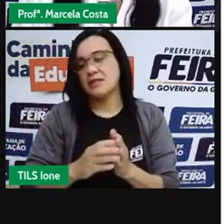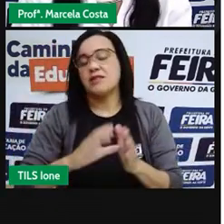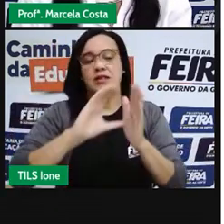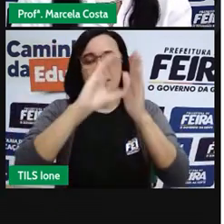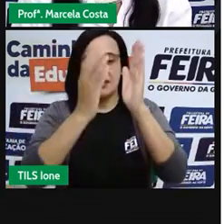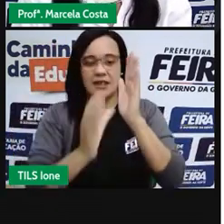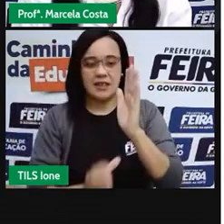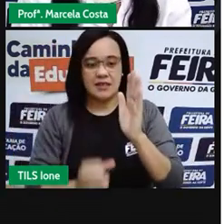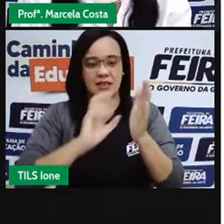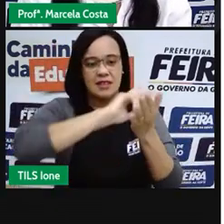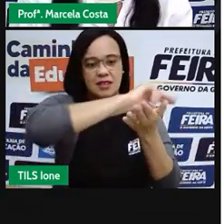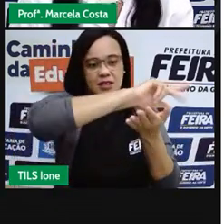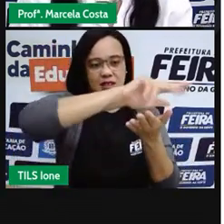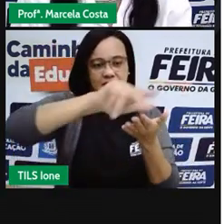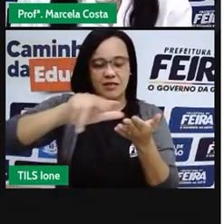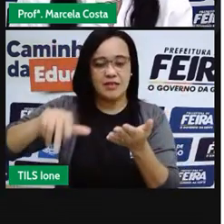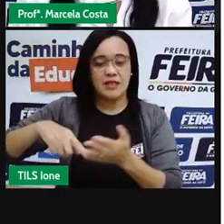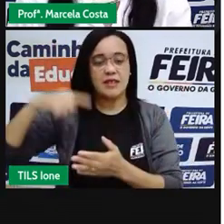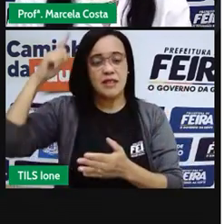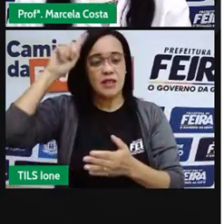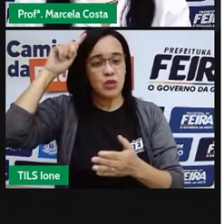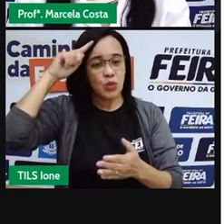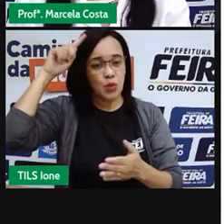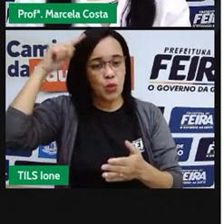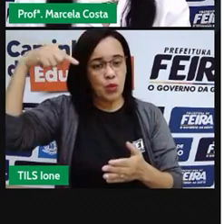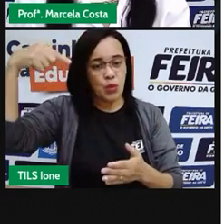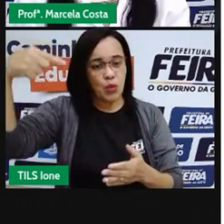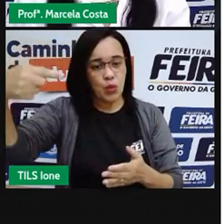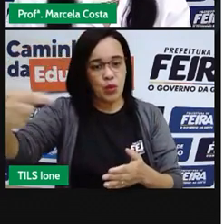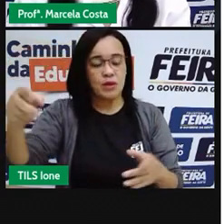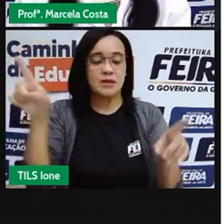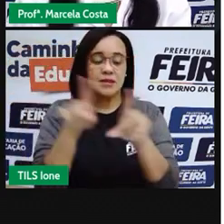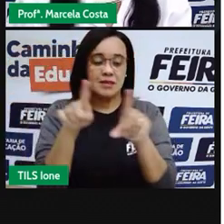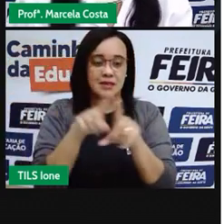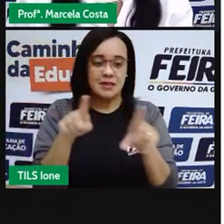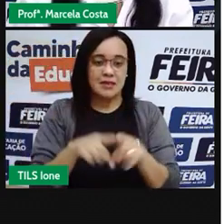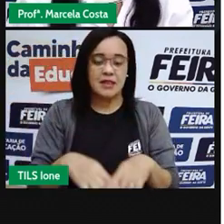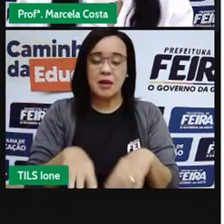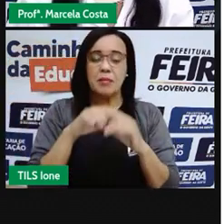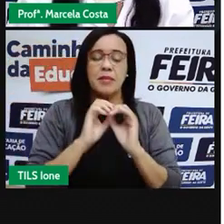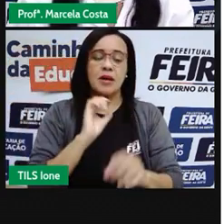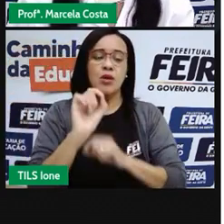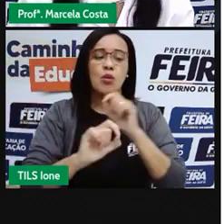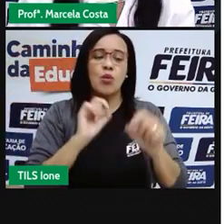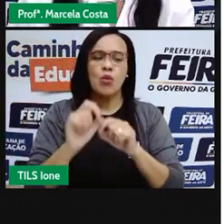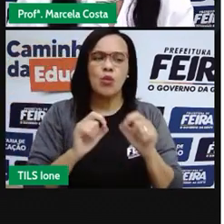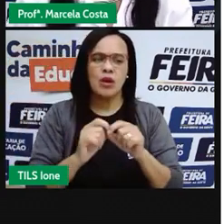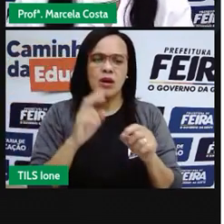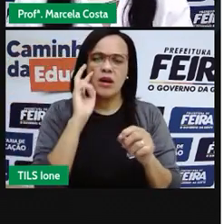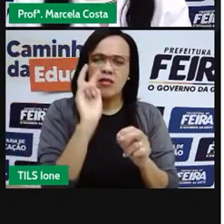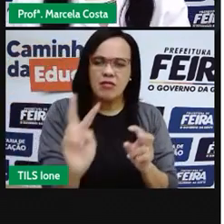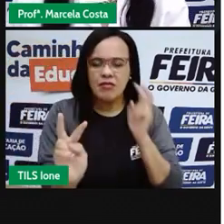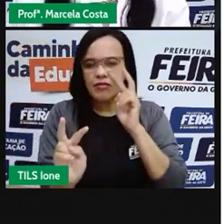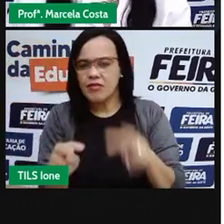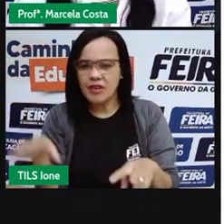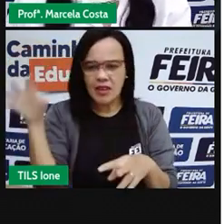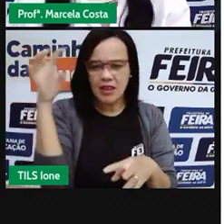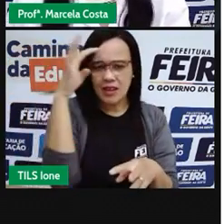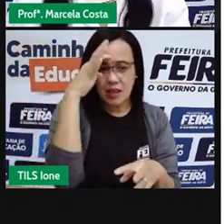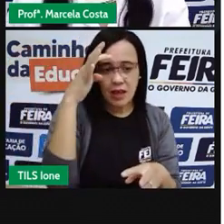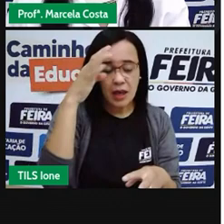que existem no cotidiano. Também vai aprender a reconhecer e a nomear figuras planas.